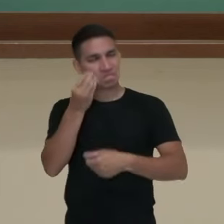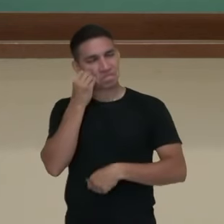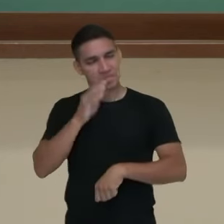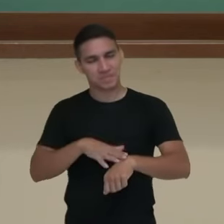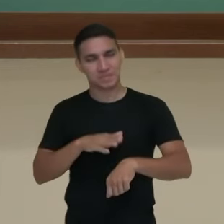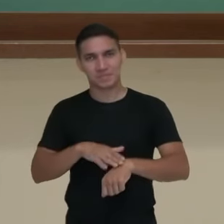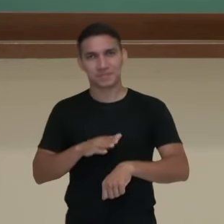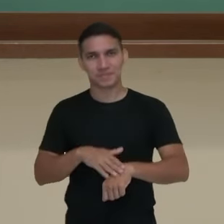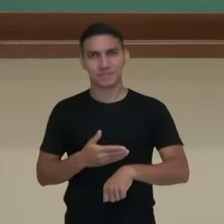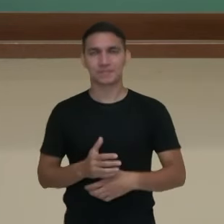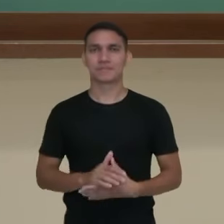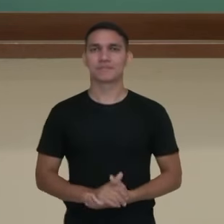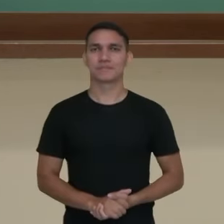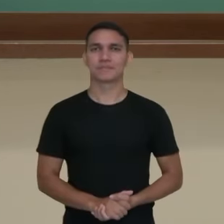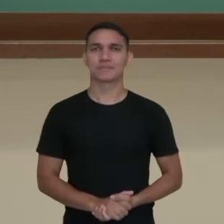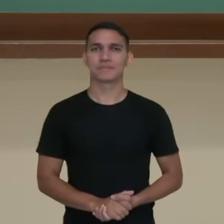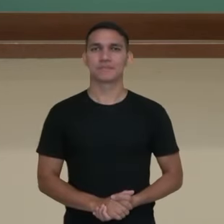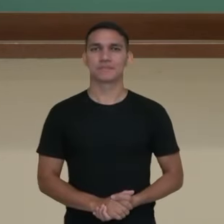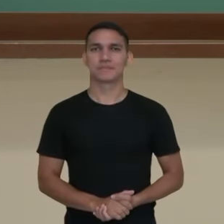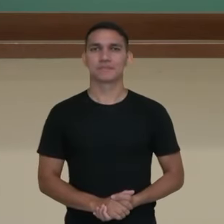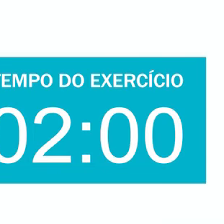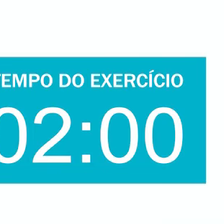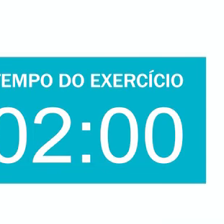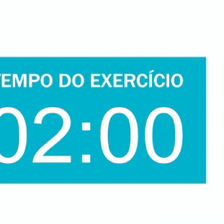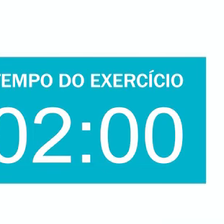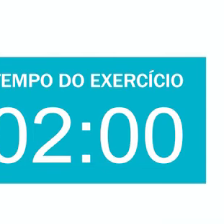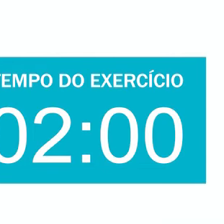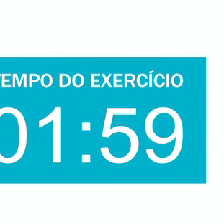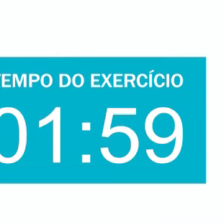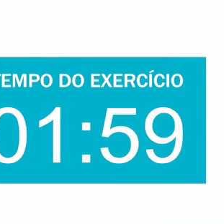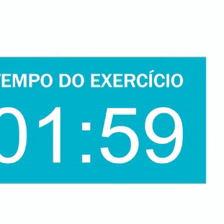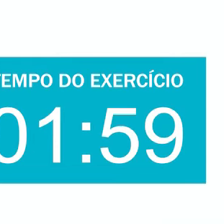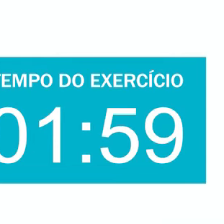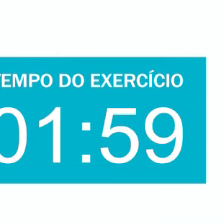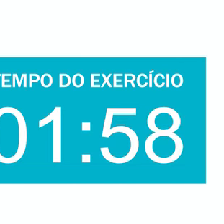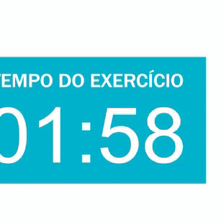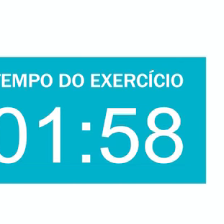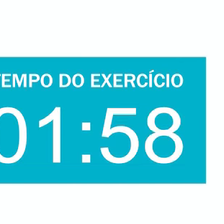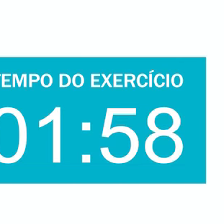para vocês experimentarem dança.